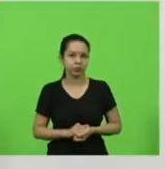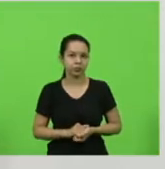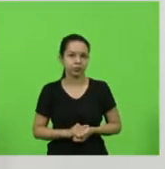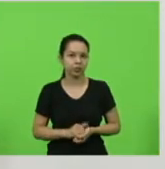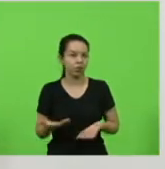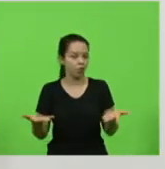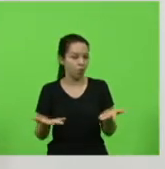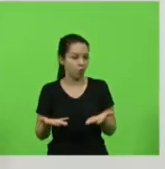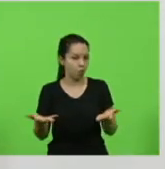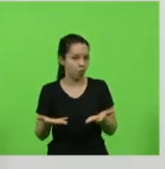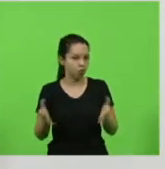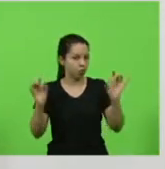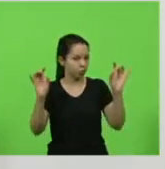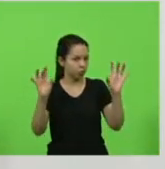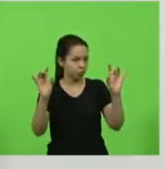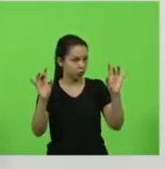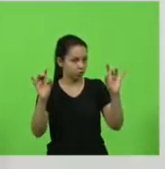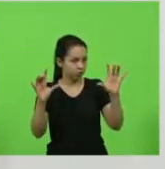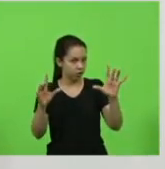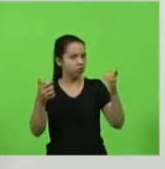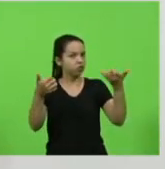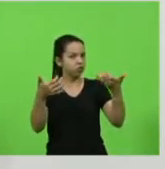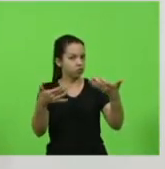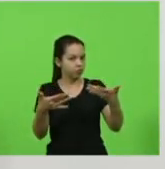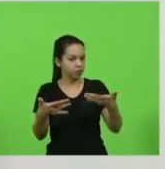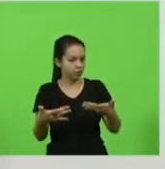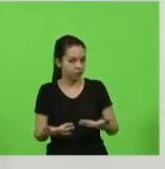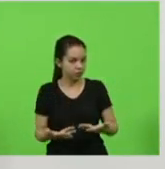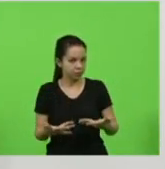nesta oportunidade, relatar